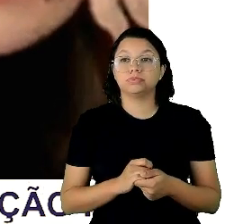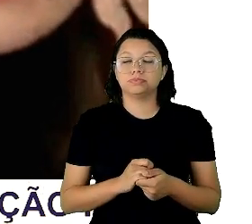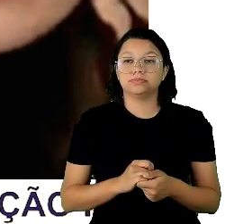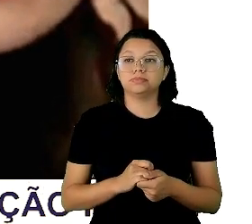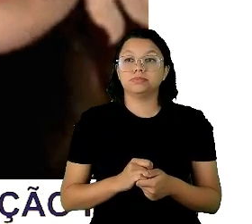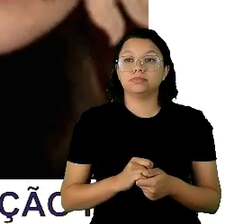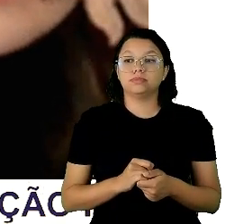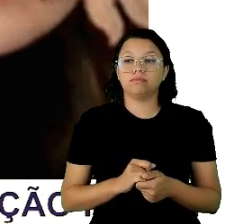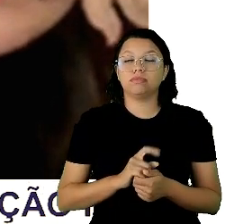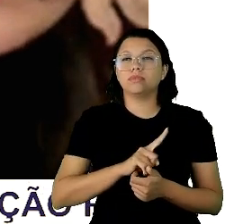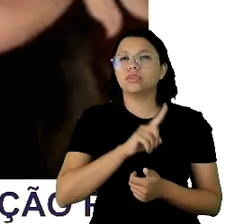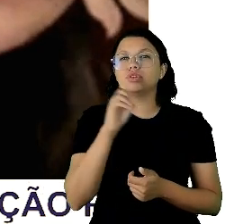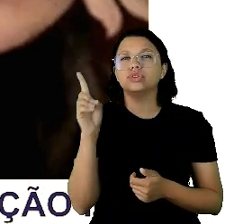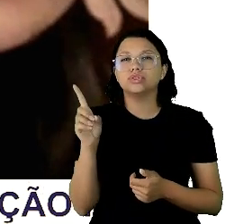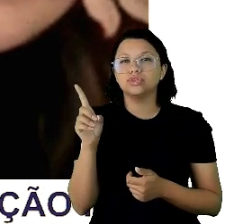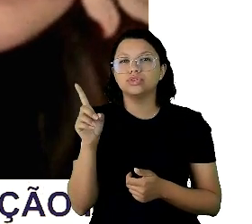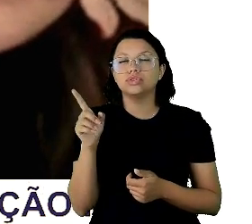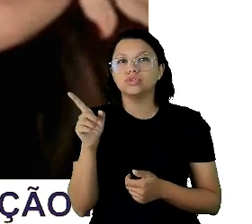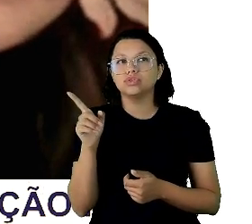nome agora também,